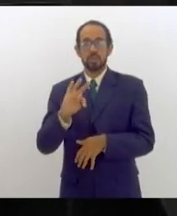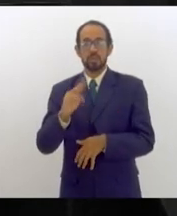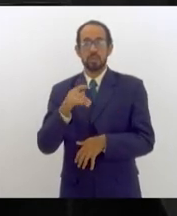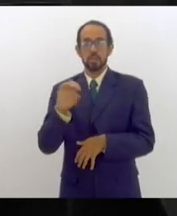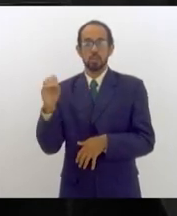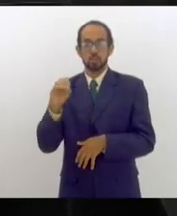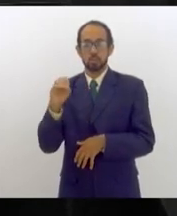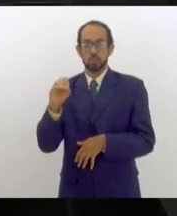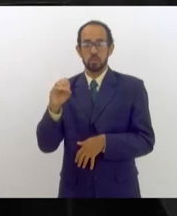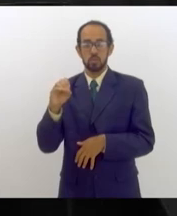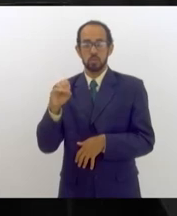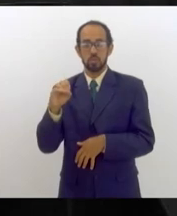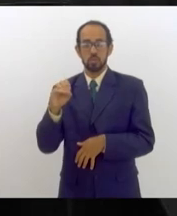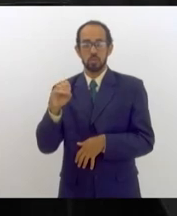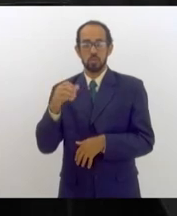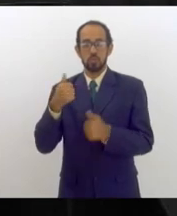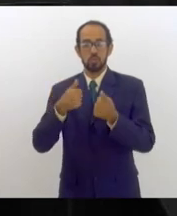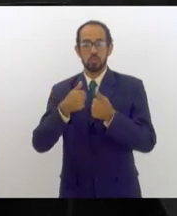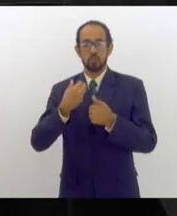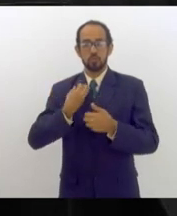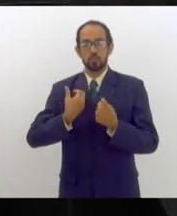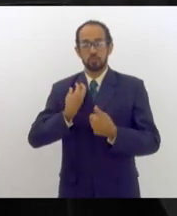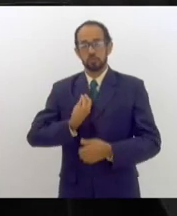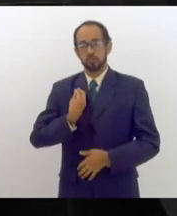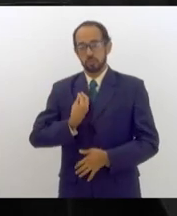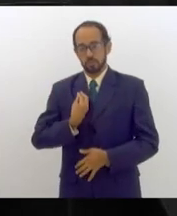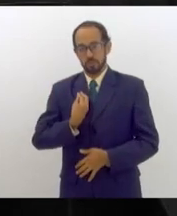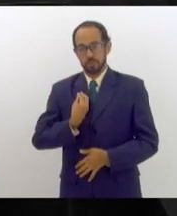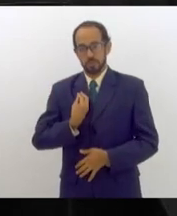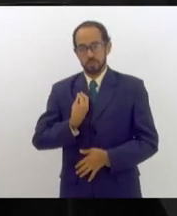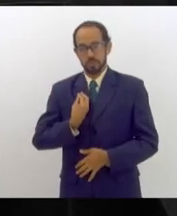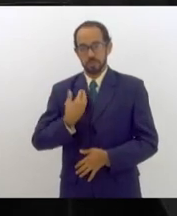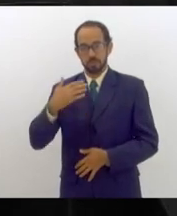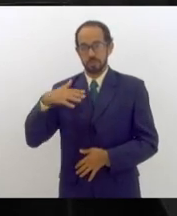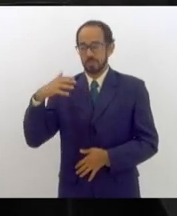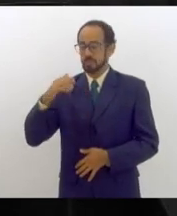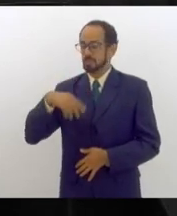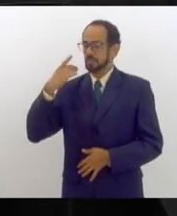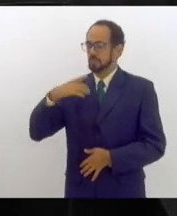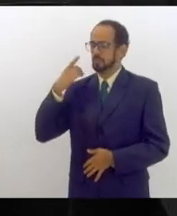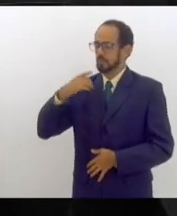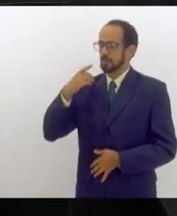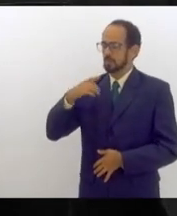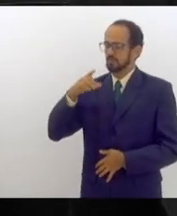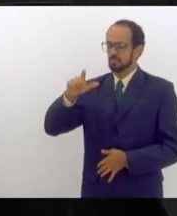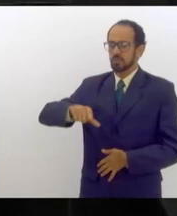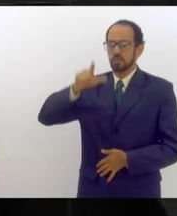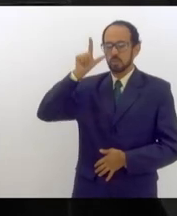que passa o trem mas deputada deputada Lucinha